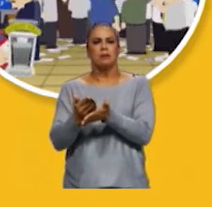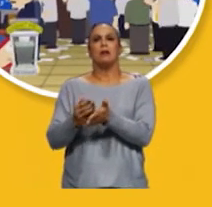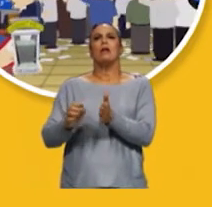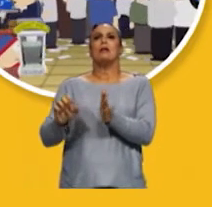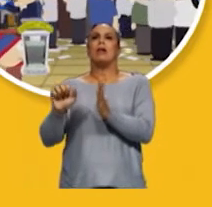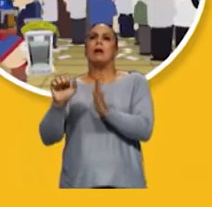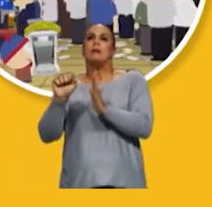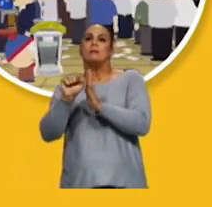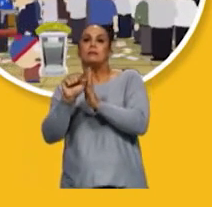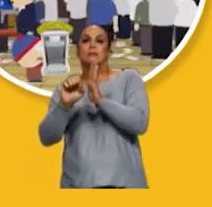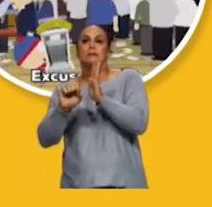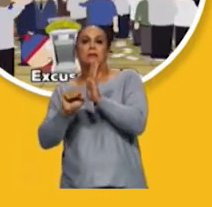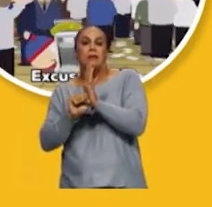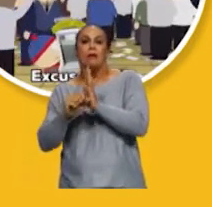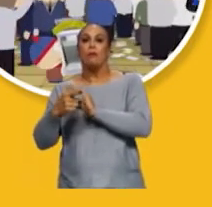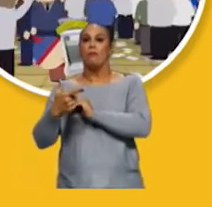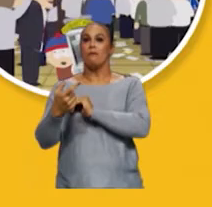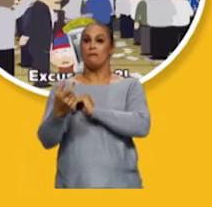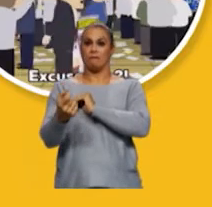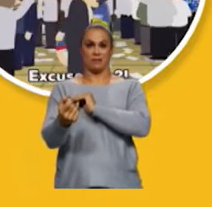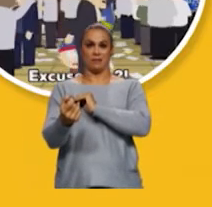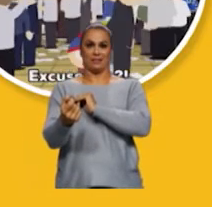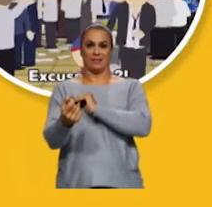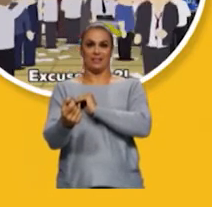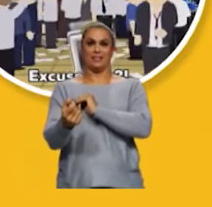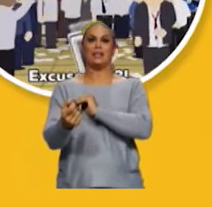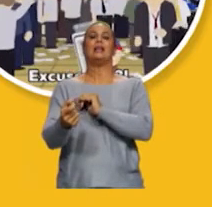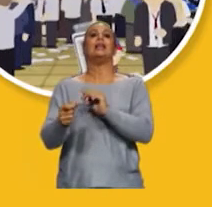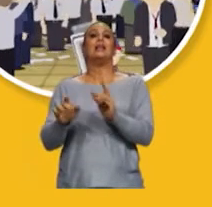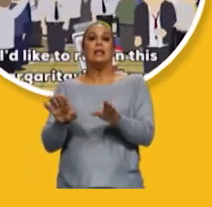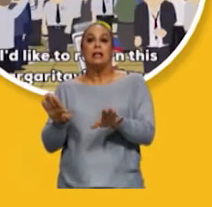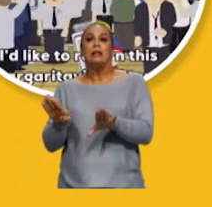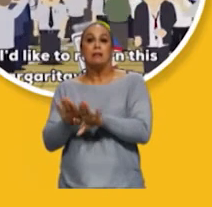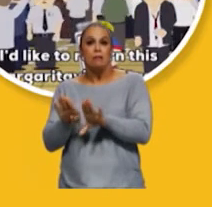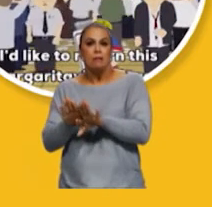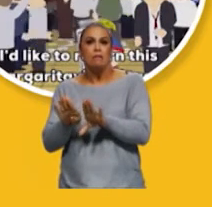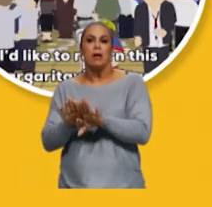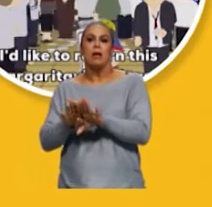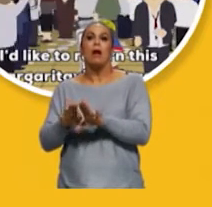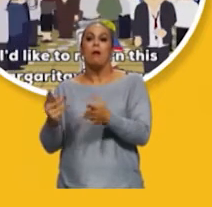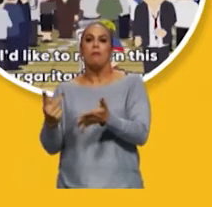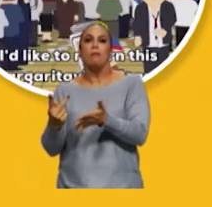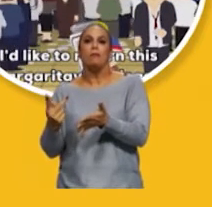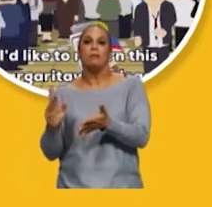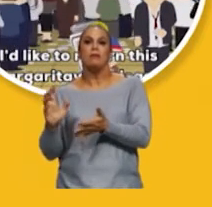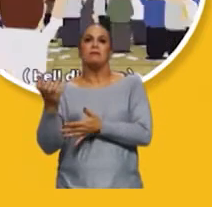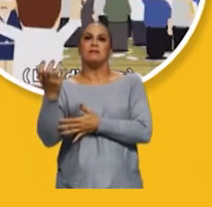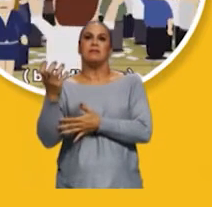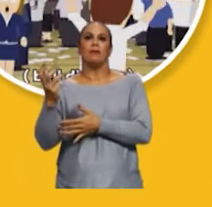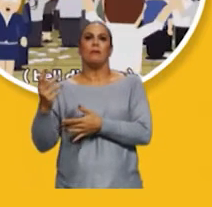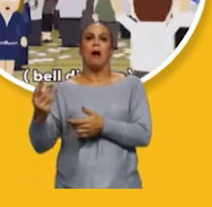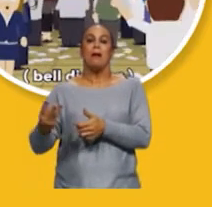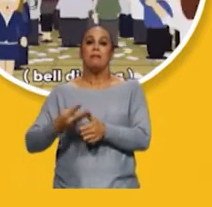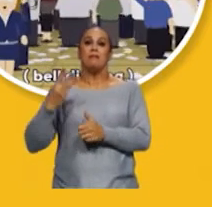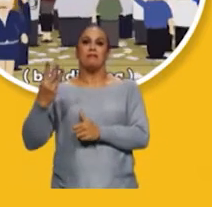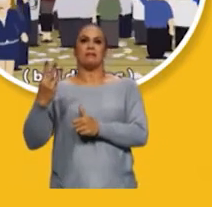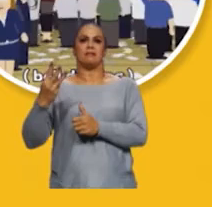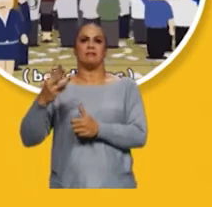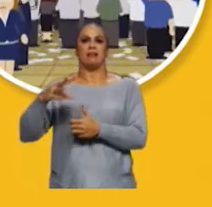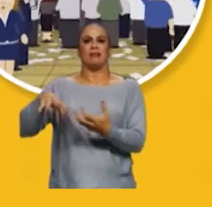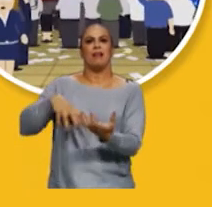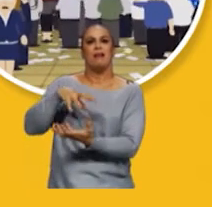ao encontro da terceira revolução industrial. Aquela revolução que você já ouviu falar, que está